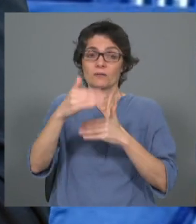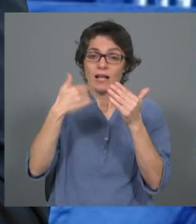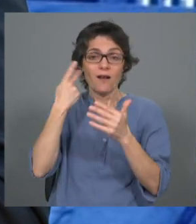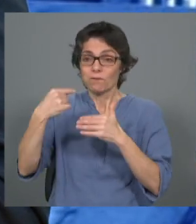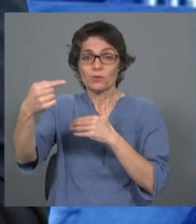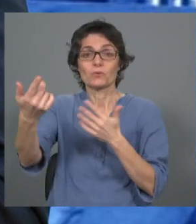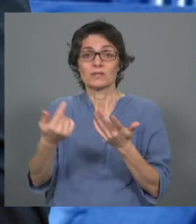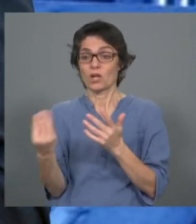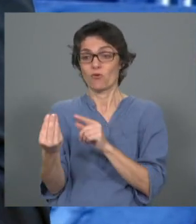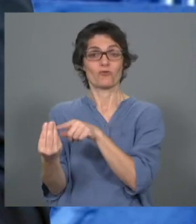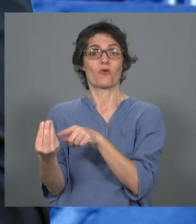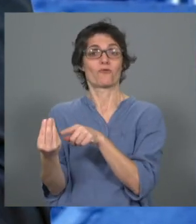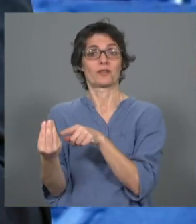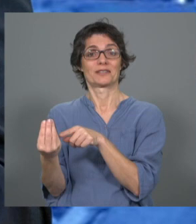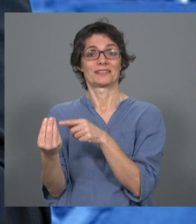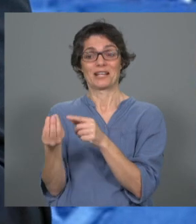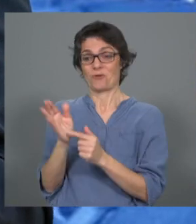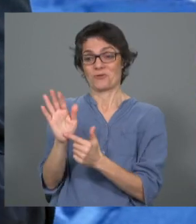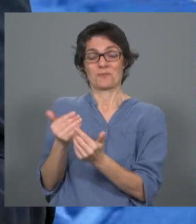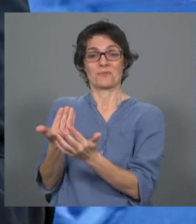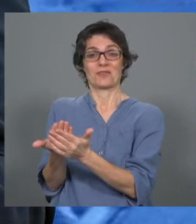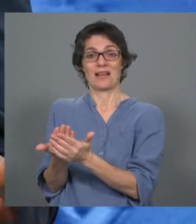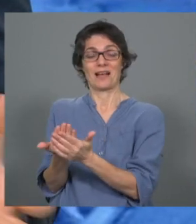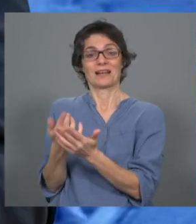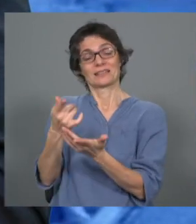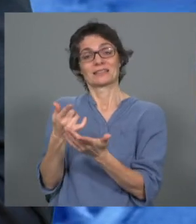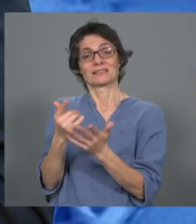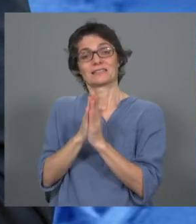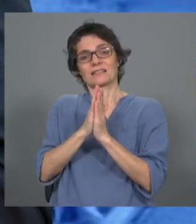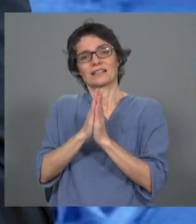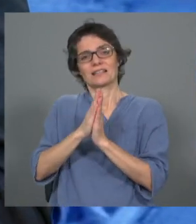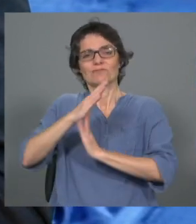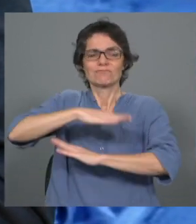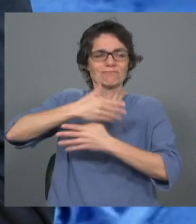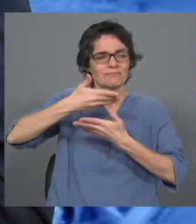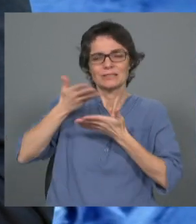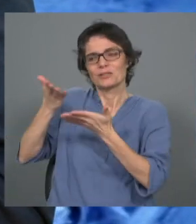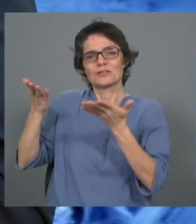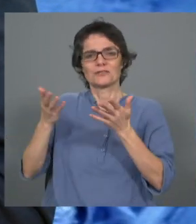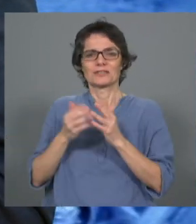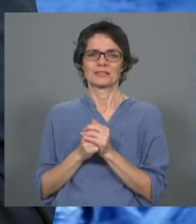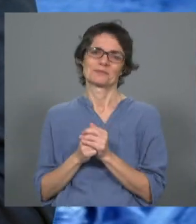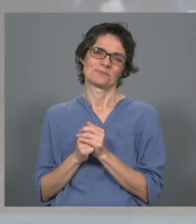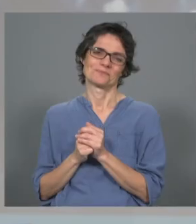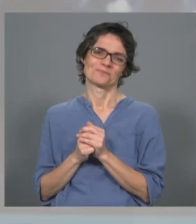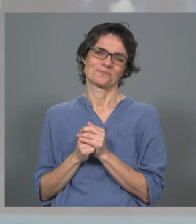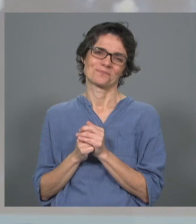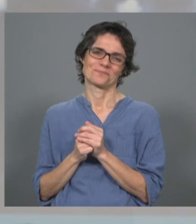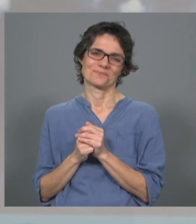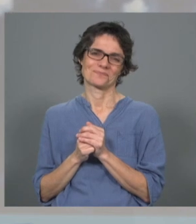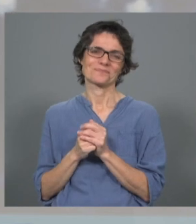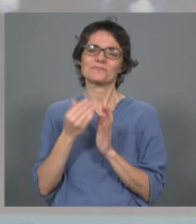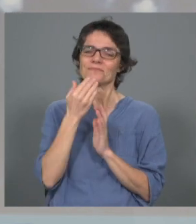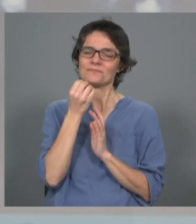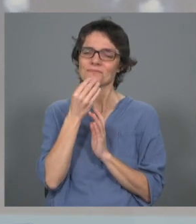acolitado mostra esse papel, que é o serviço da Igreja no meio do mundo. Muito bem, Padre Luís Leal, muito obrigado